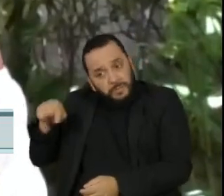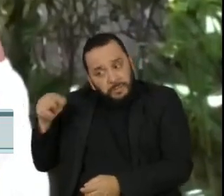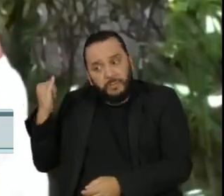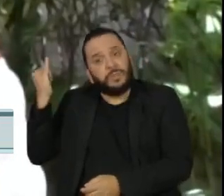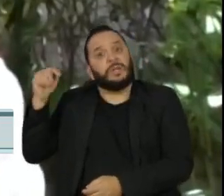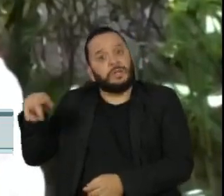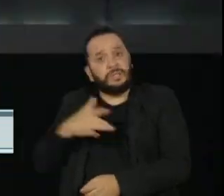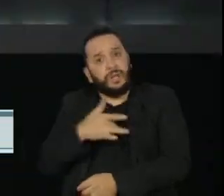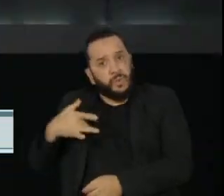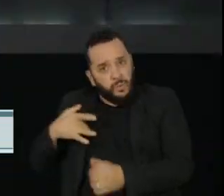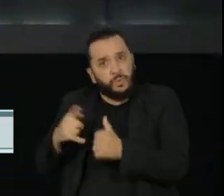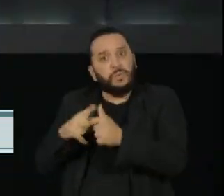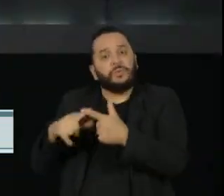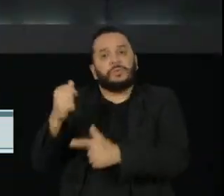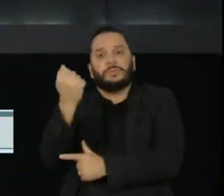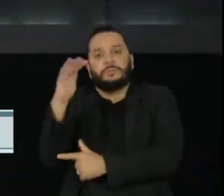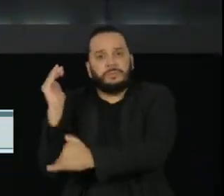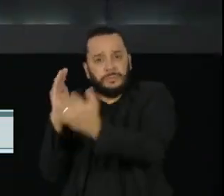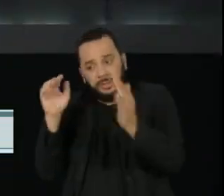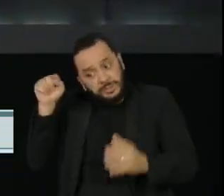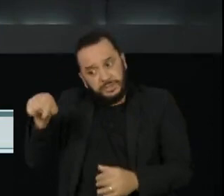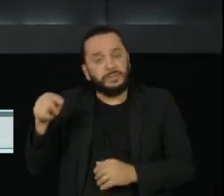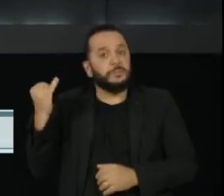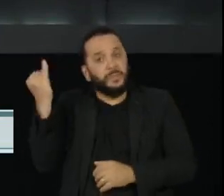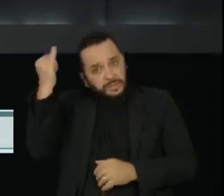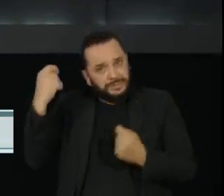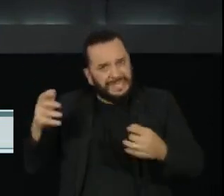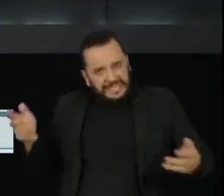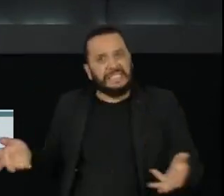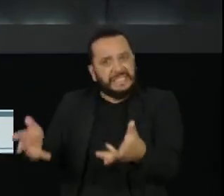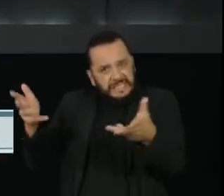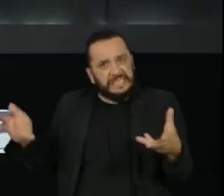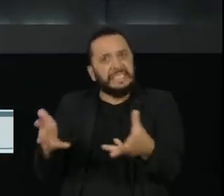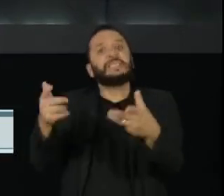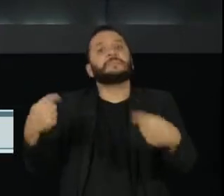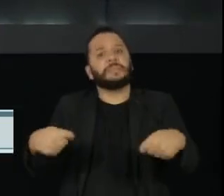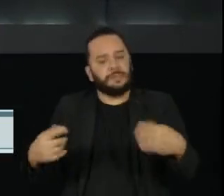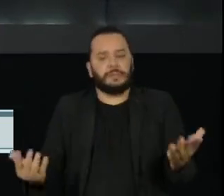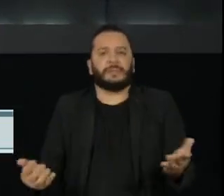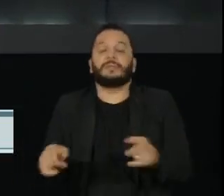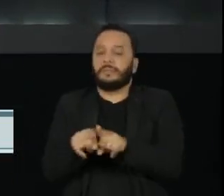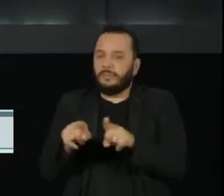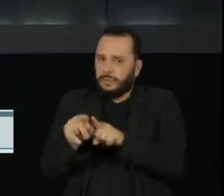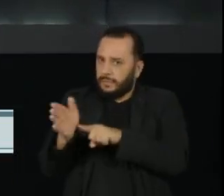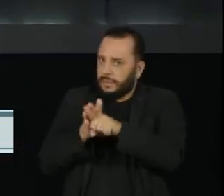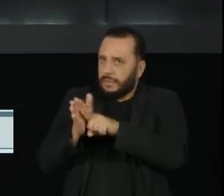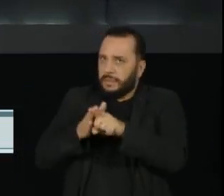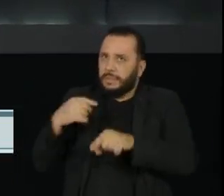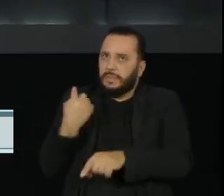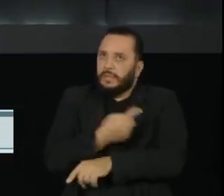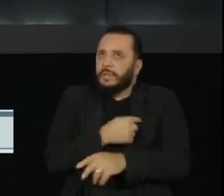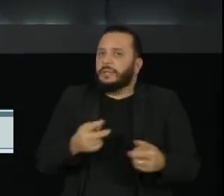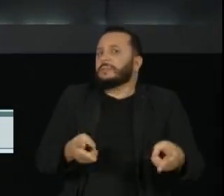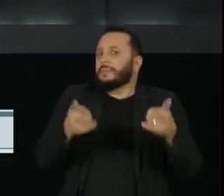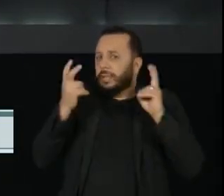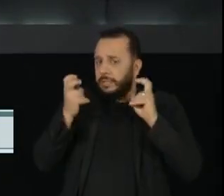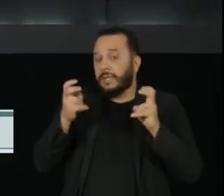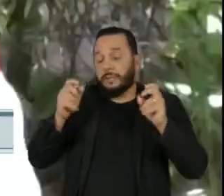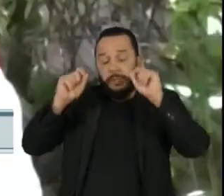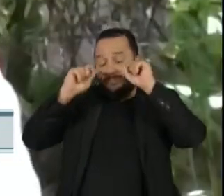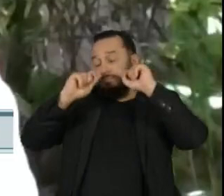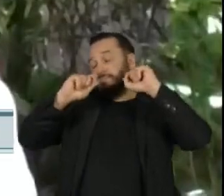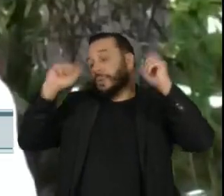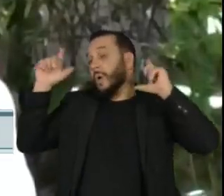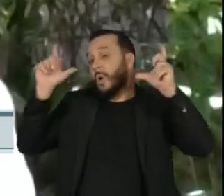assistidas, né? Então, acho que isso é um estudo interessante. Outra coisa que a gente observou e que a gente fica um tanto